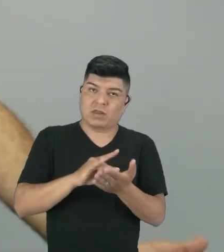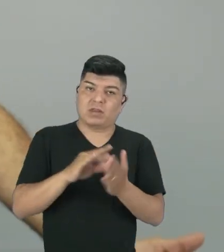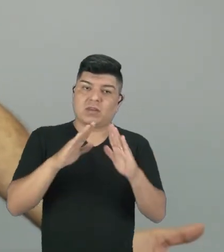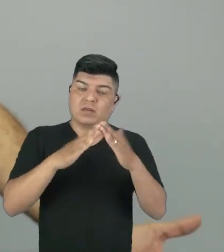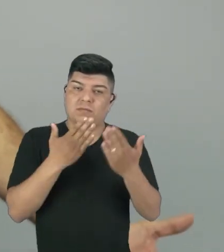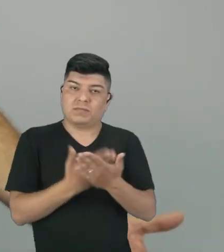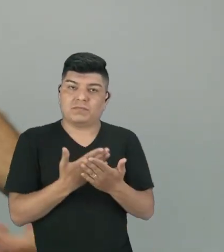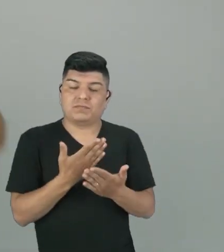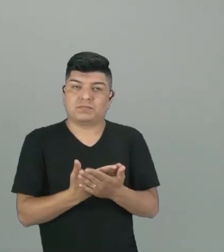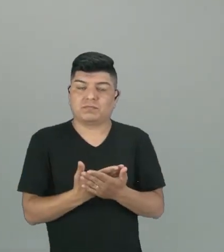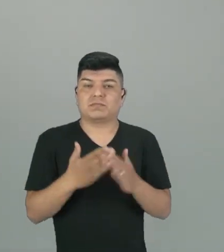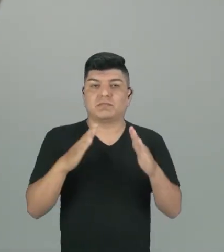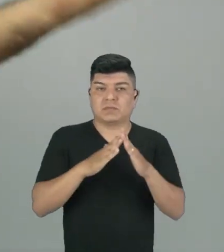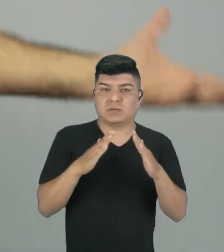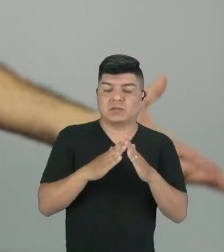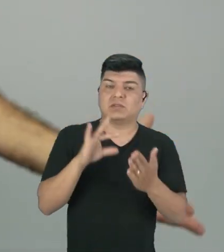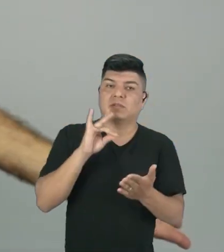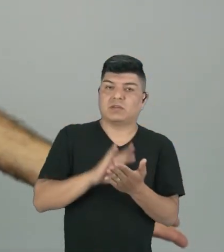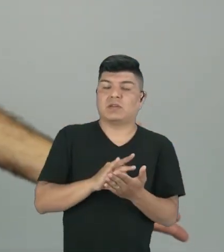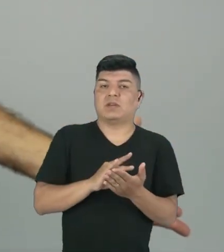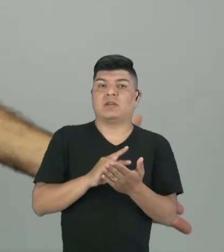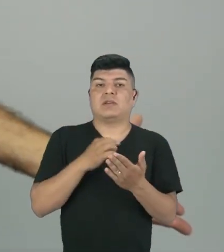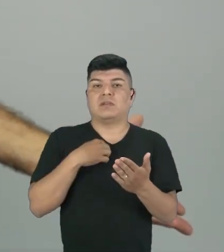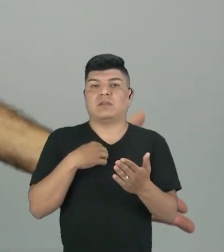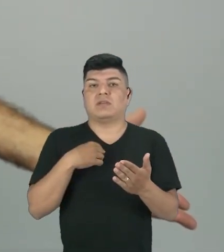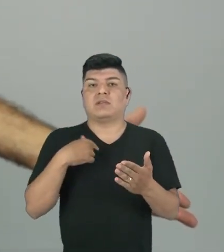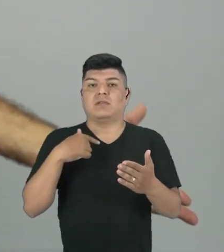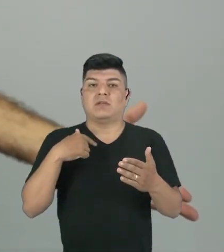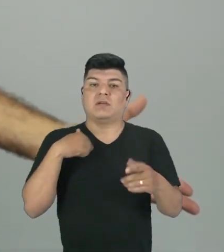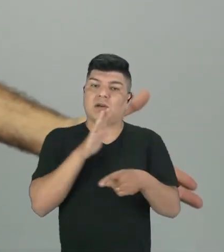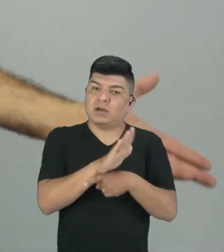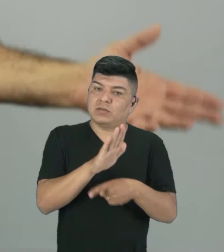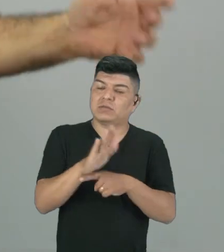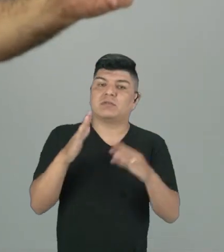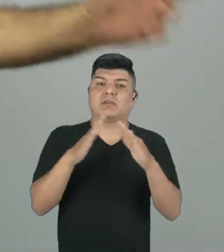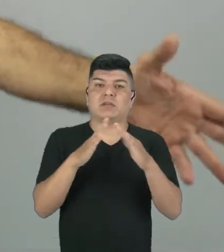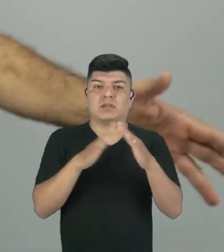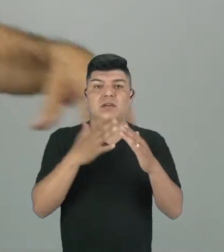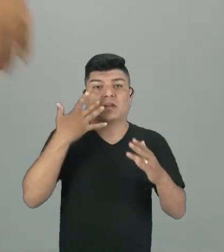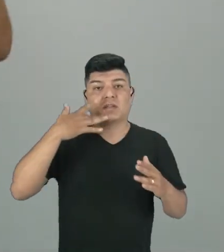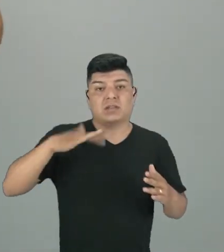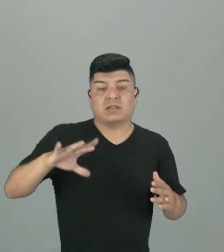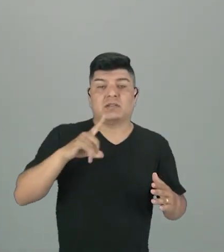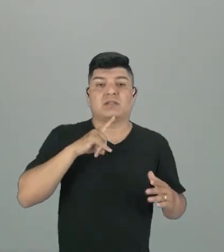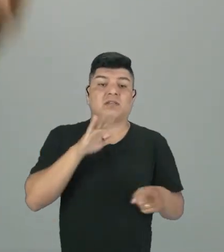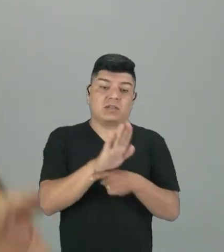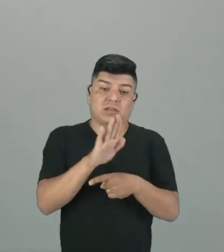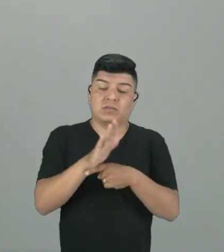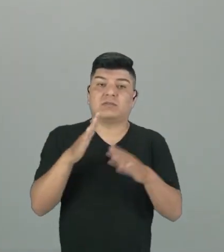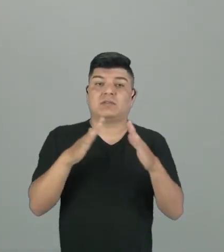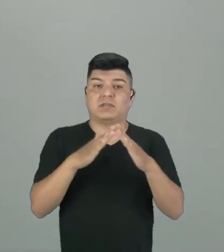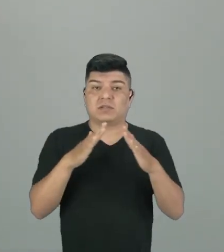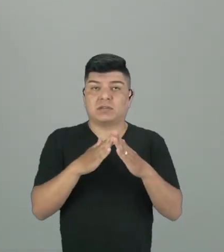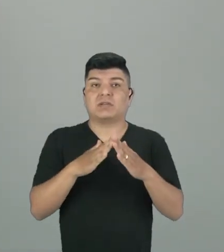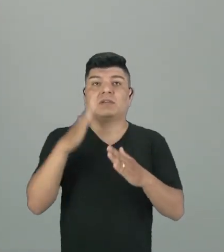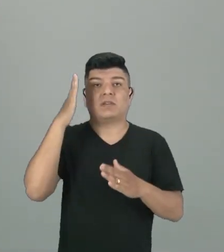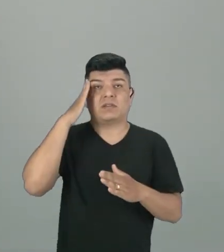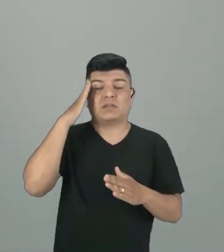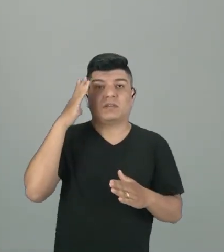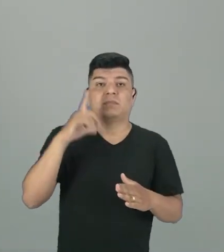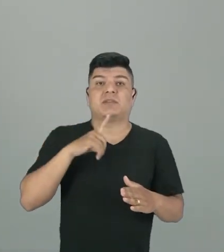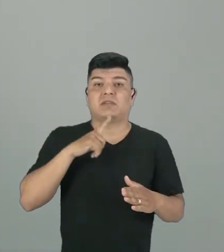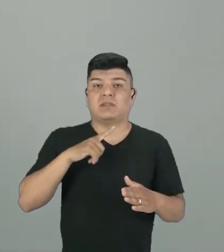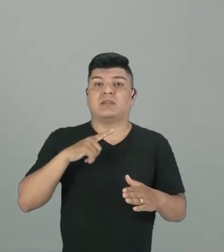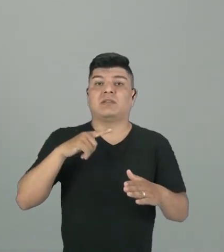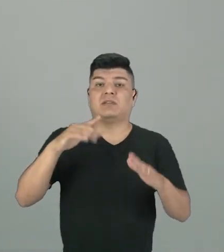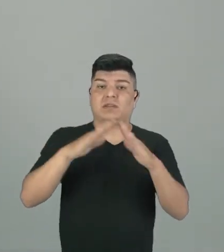sendo honesto em casa, tendo tarefas em casa, não é? A criança que tem tarefas em casa, ela sabe ter tarefas na